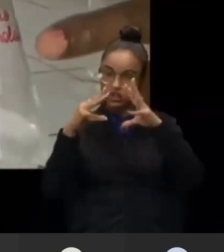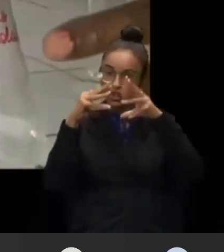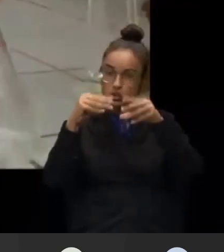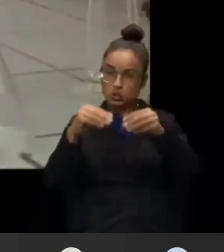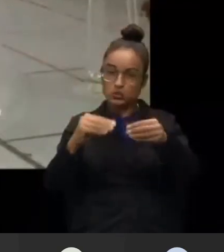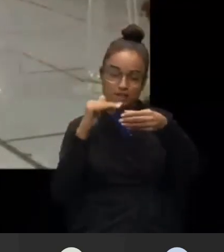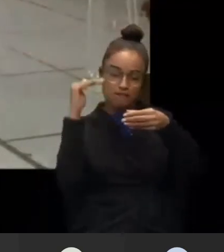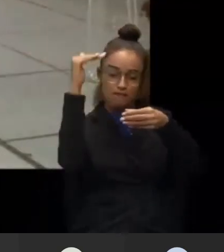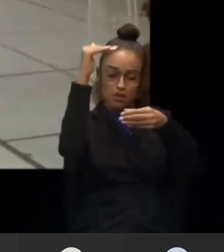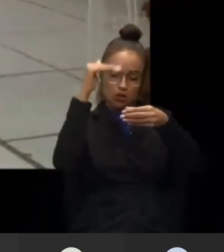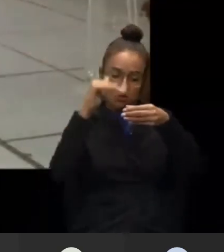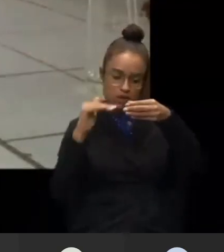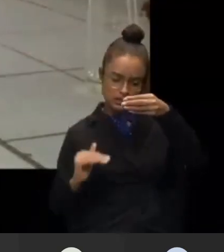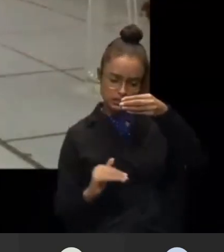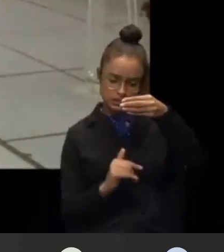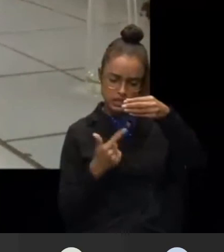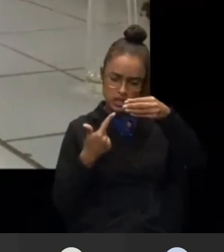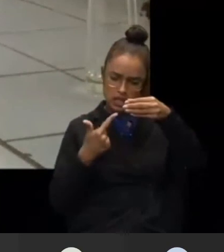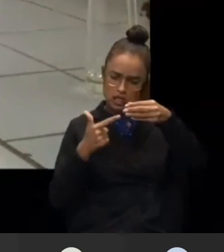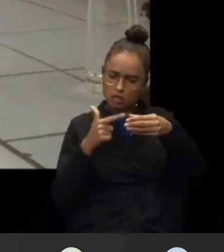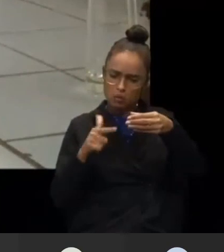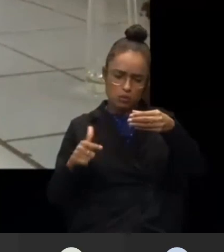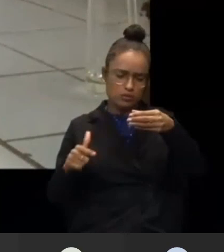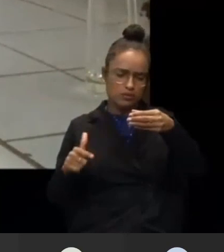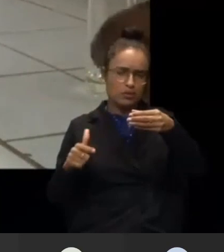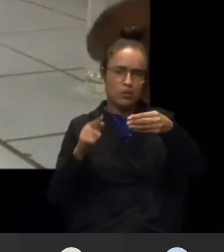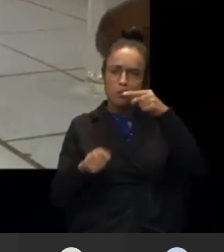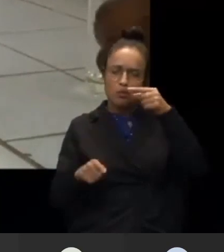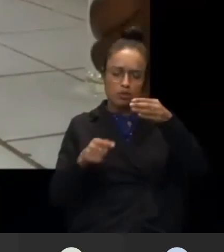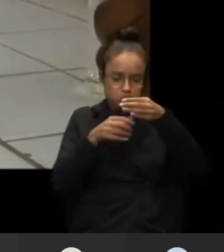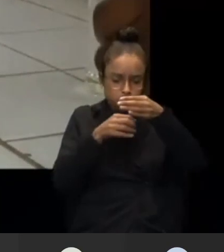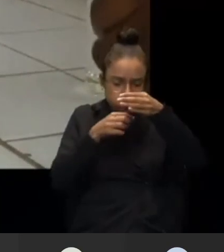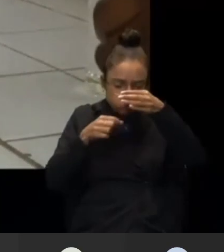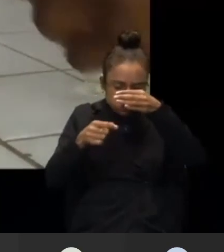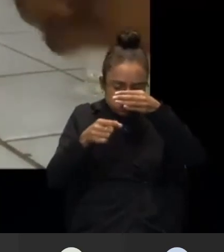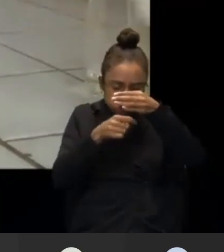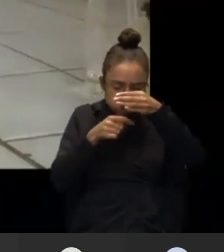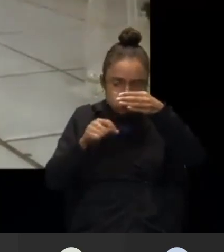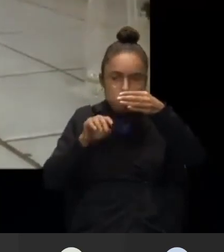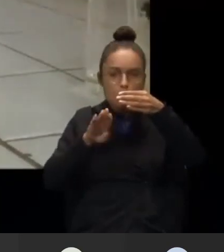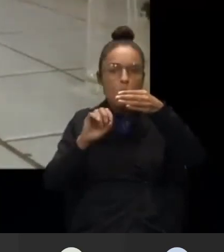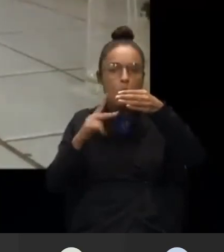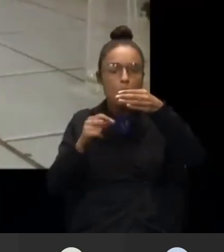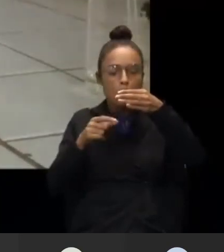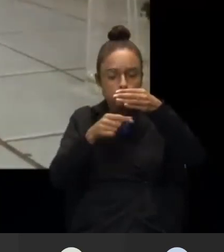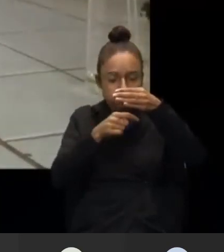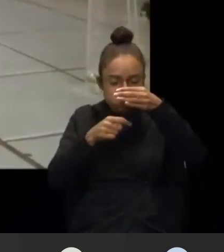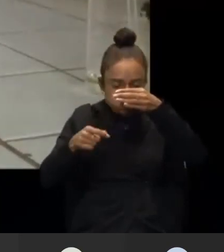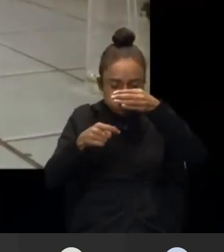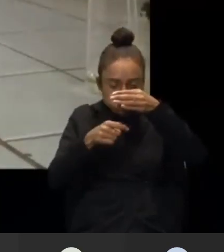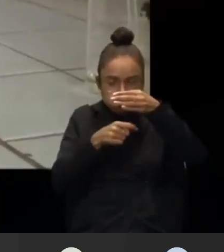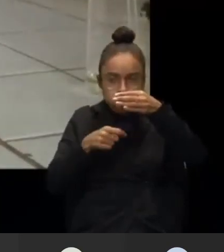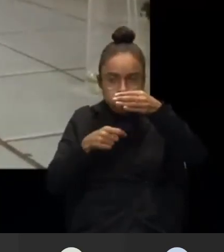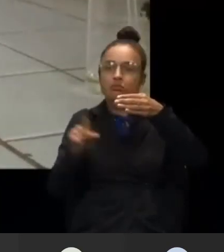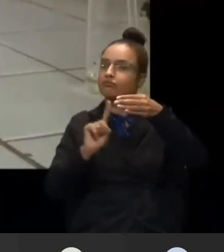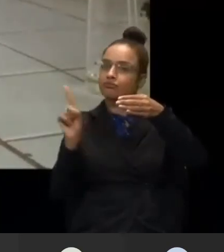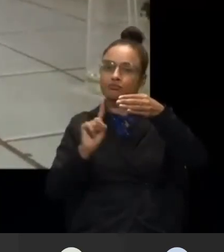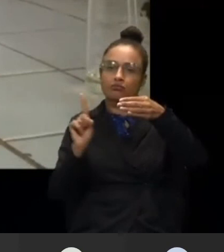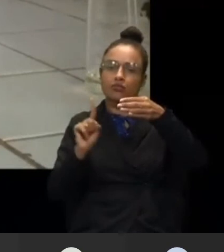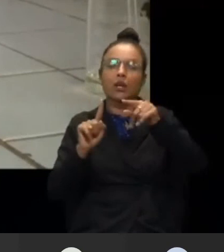na superior, sem bolha, não pode ocorrer bolha, não pode ter bolha. E aí nós estamos realizando